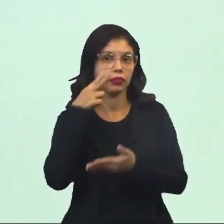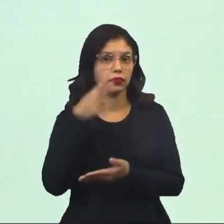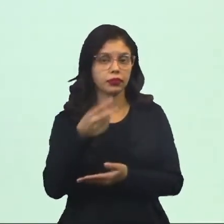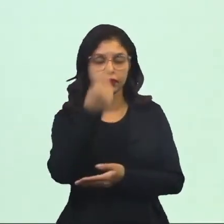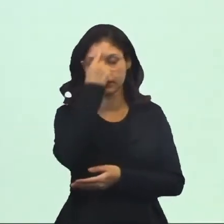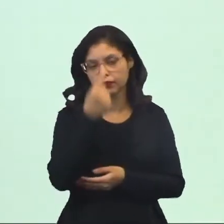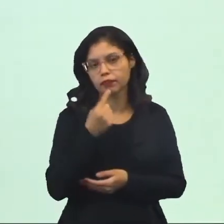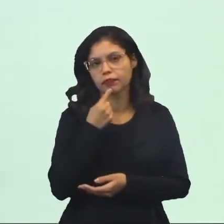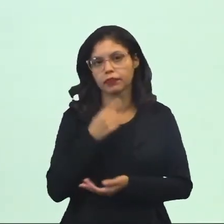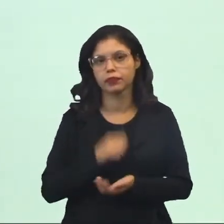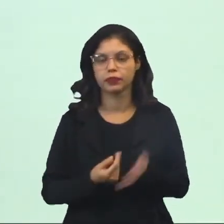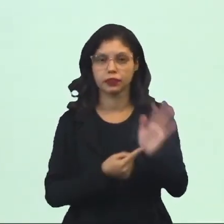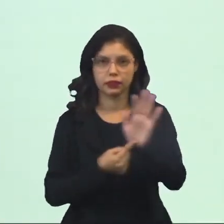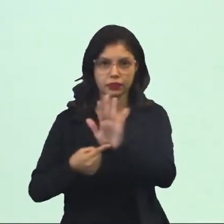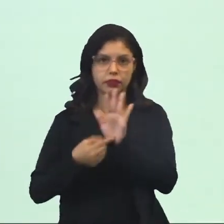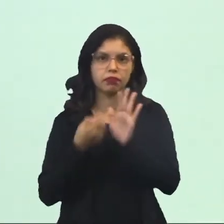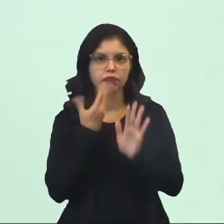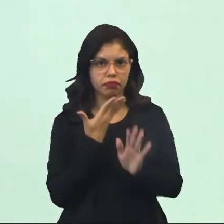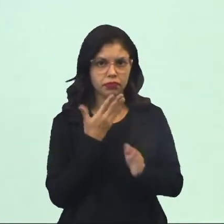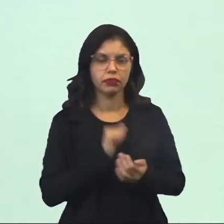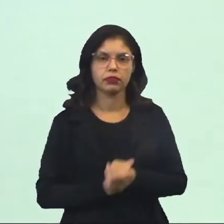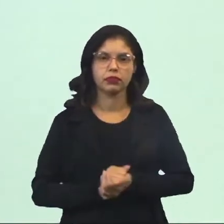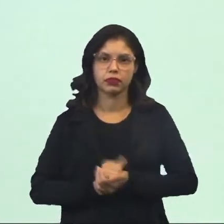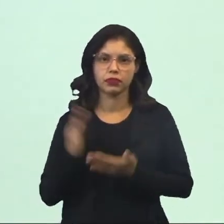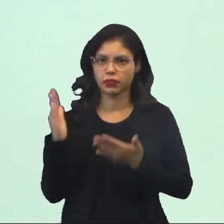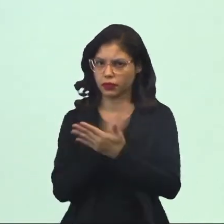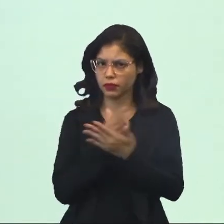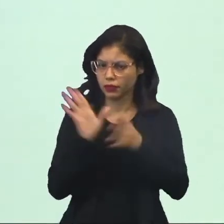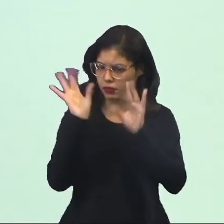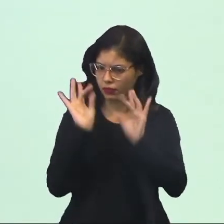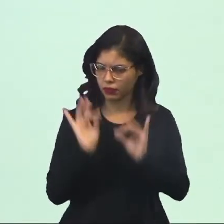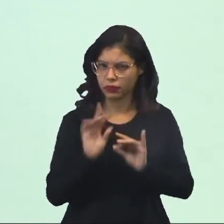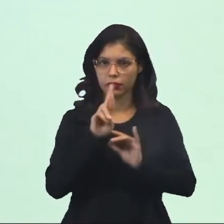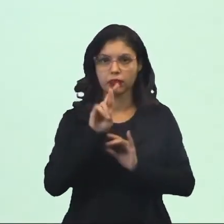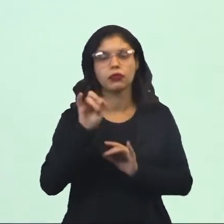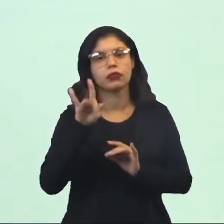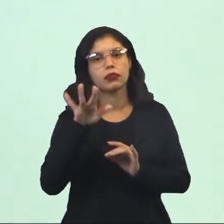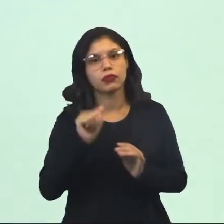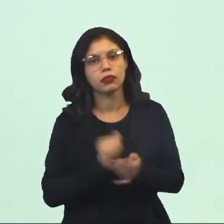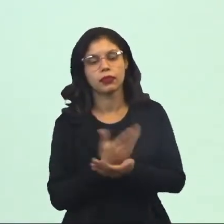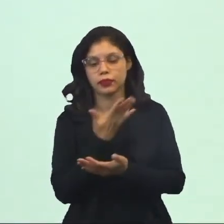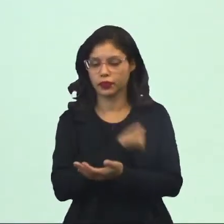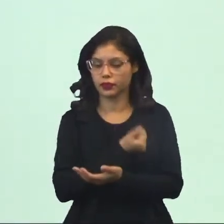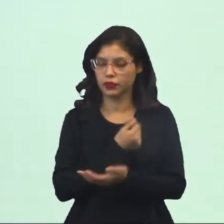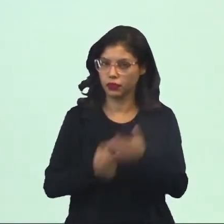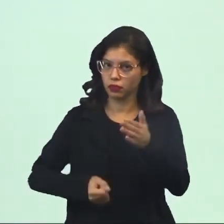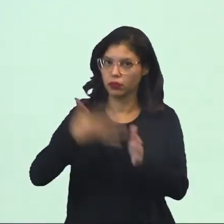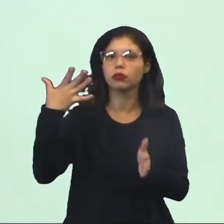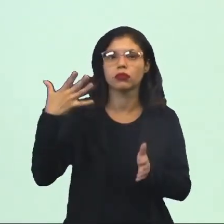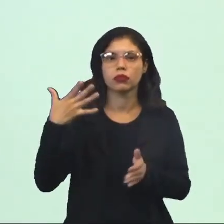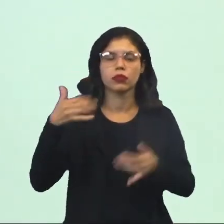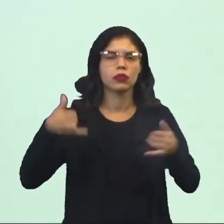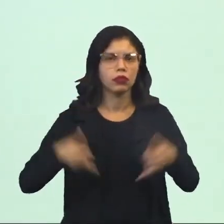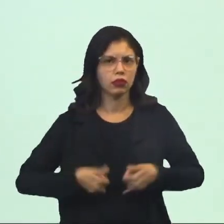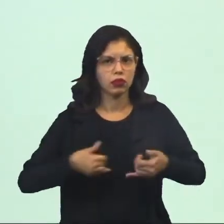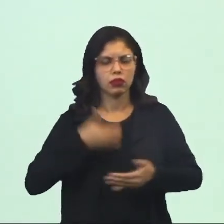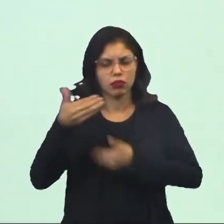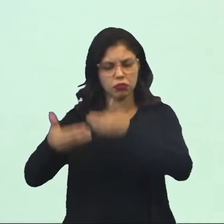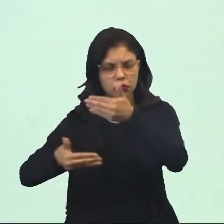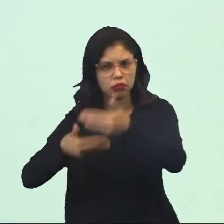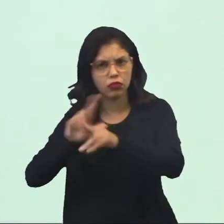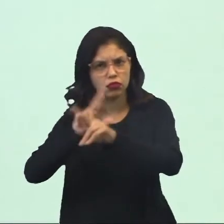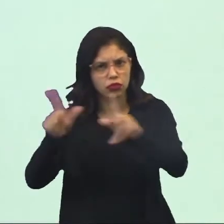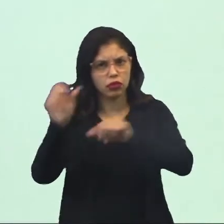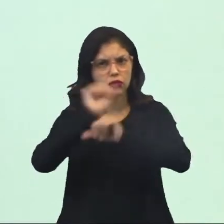uma imagem que representa bem alguns desses rituais, lembrando que são inúmeros e que eles vão sofrer alterações, né, de